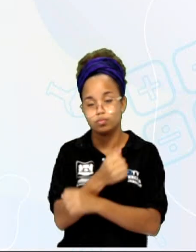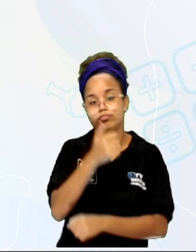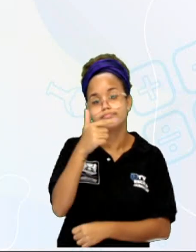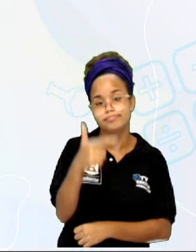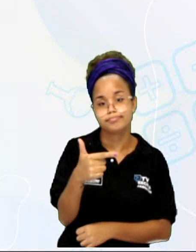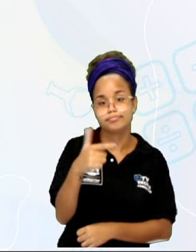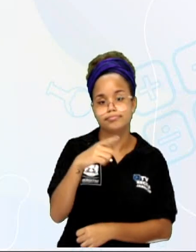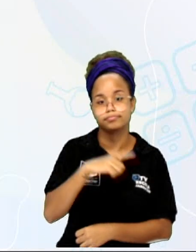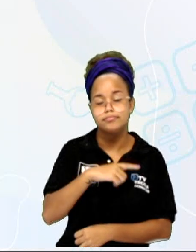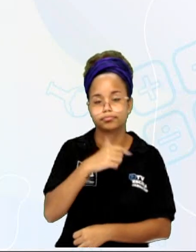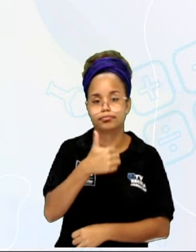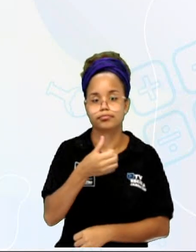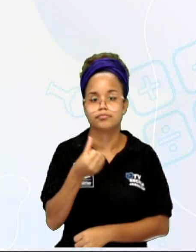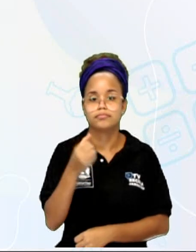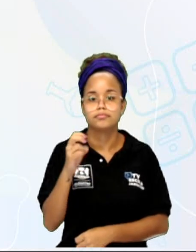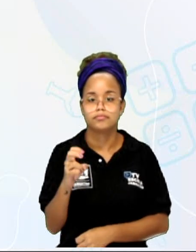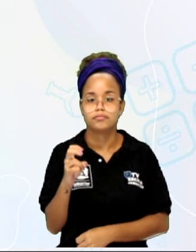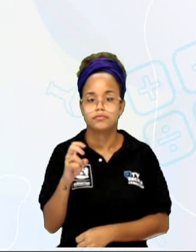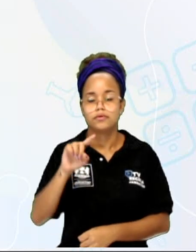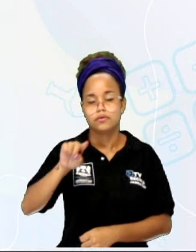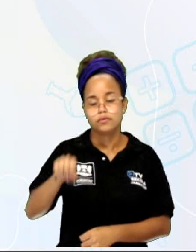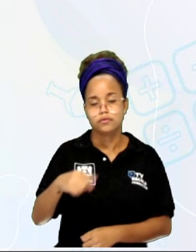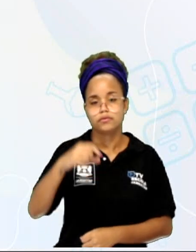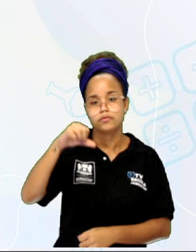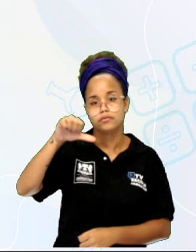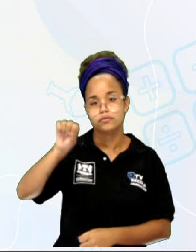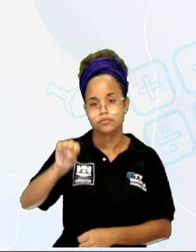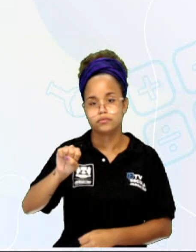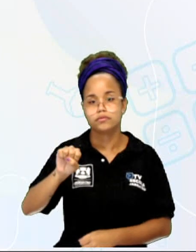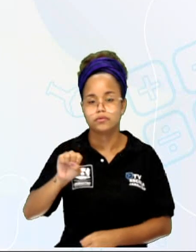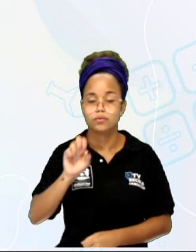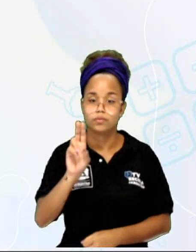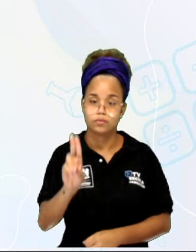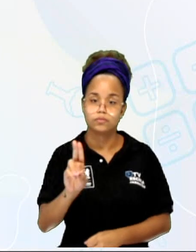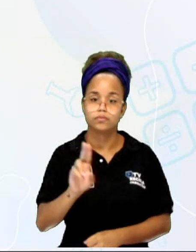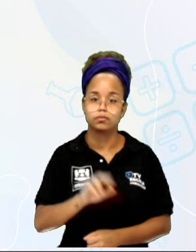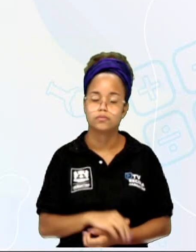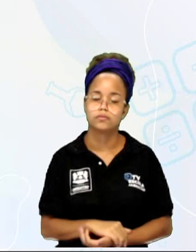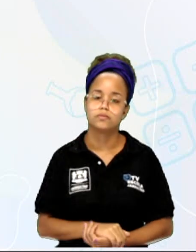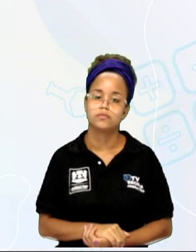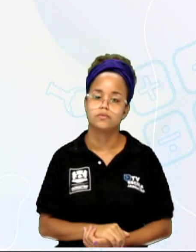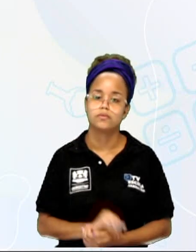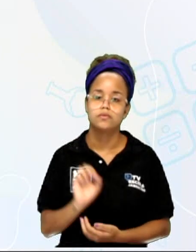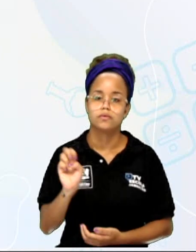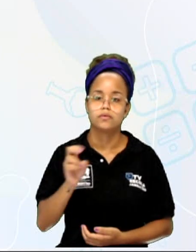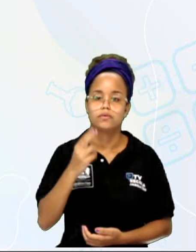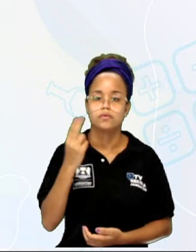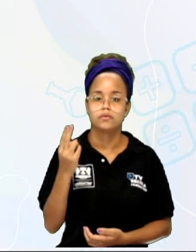165,98 U, ou